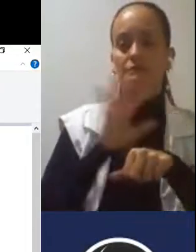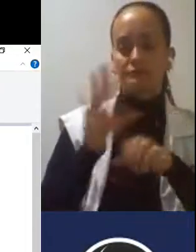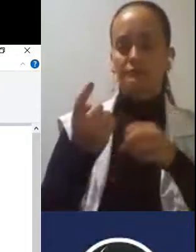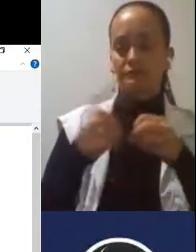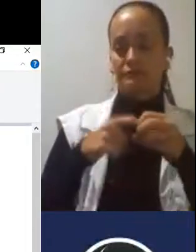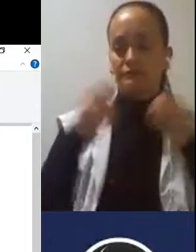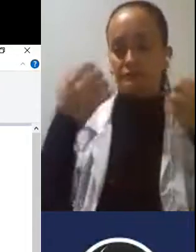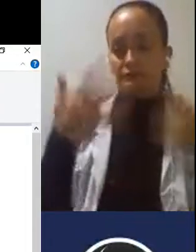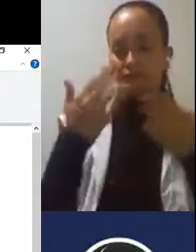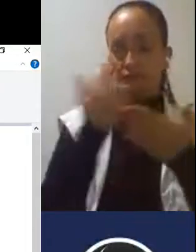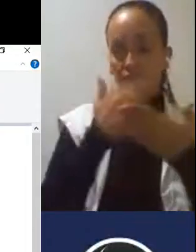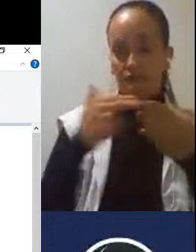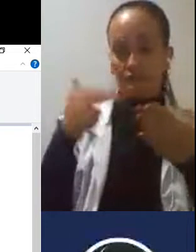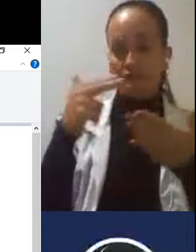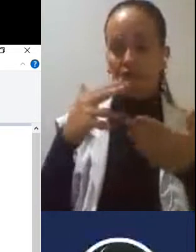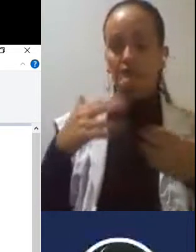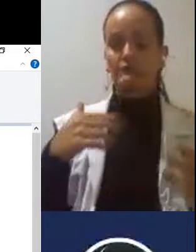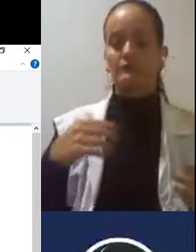Então, aqui, ó,